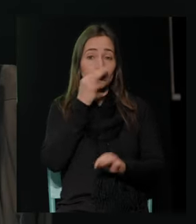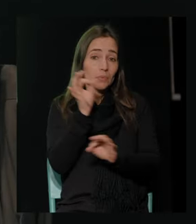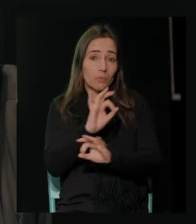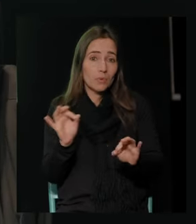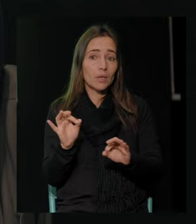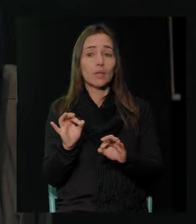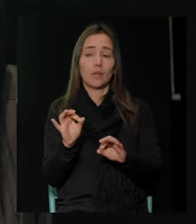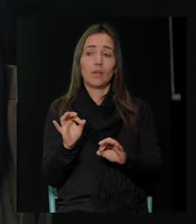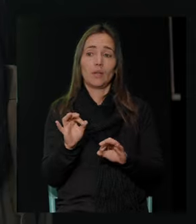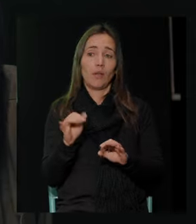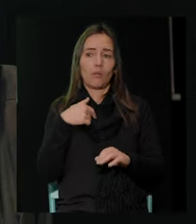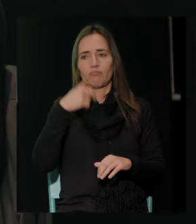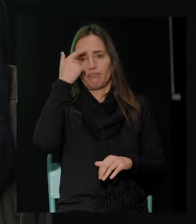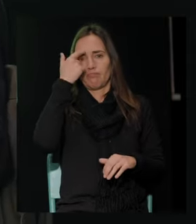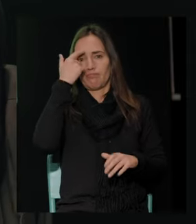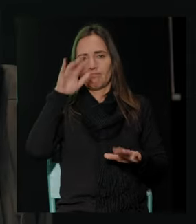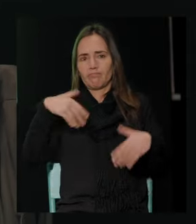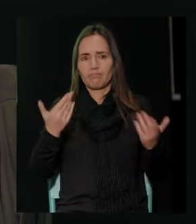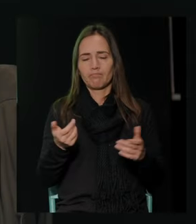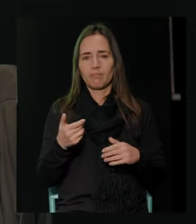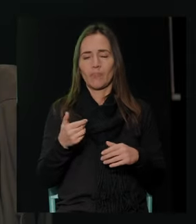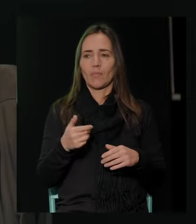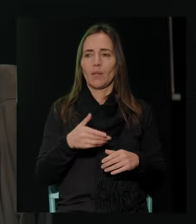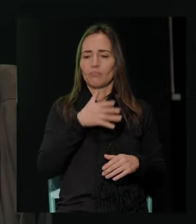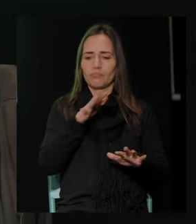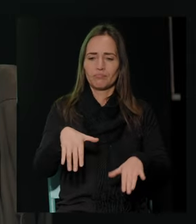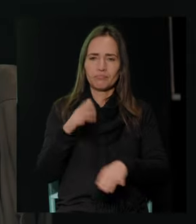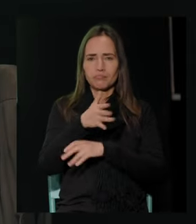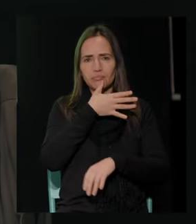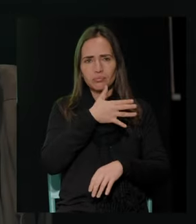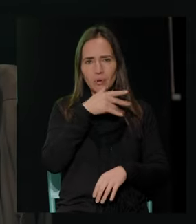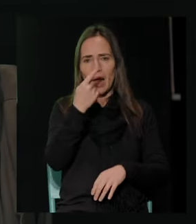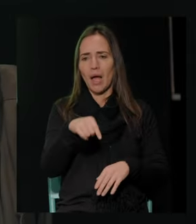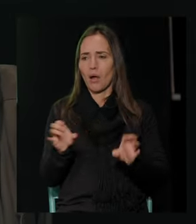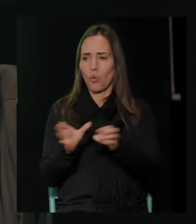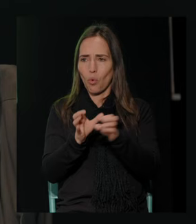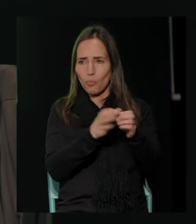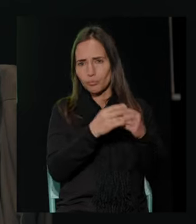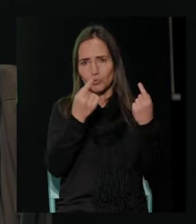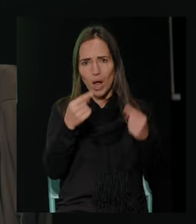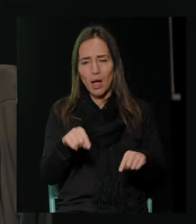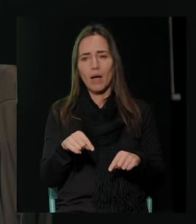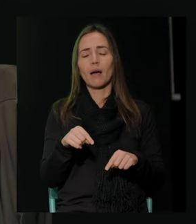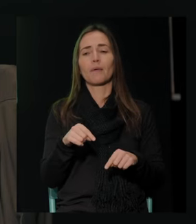extraordinária. Ou seja, eu não tinha a noção da dimensão. Há palestras, há grupos,